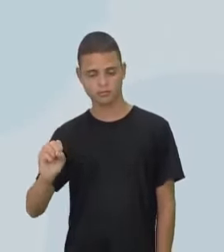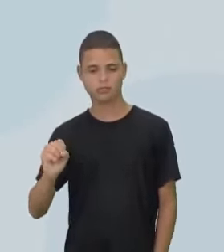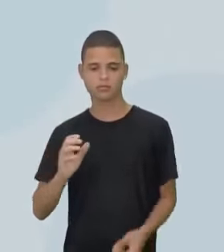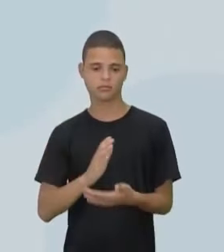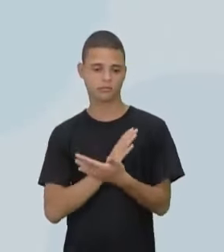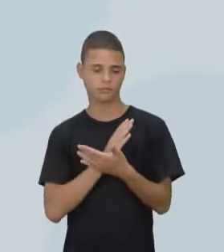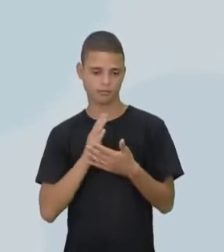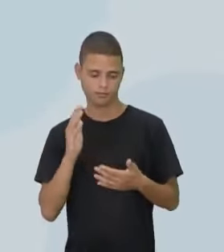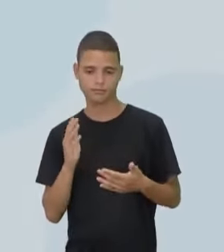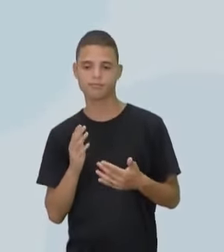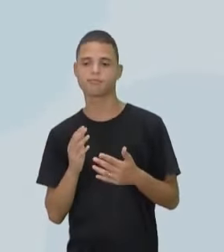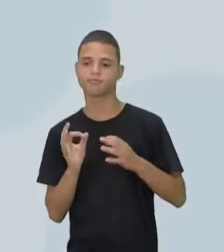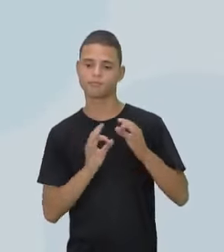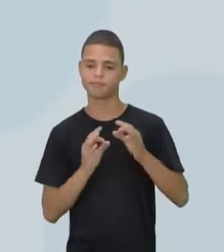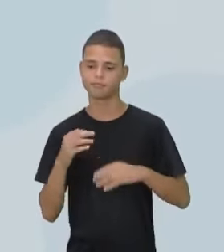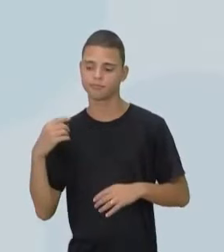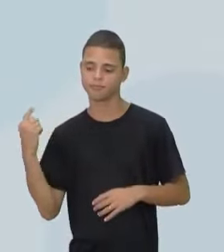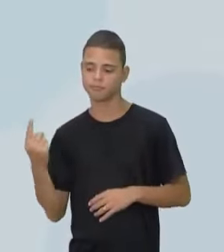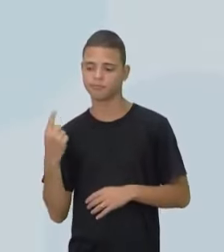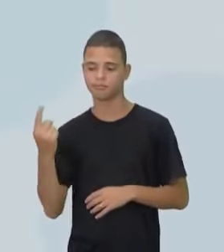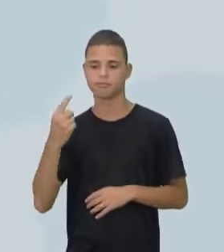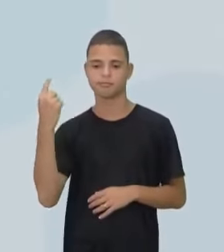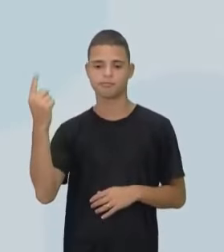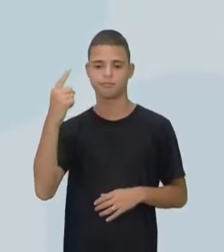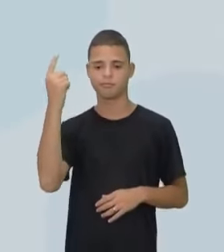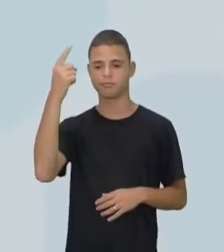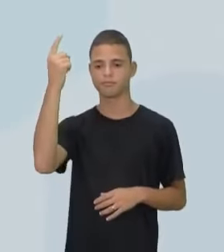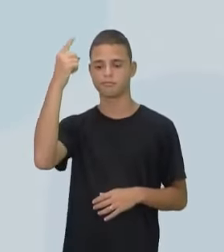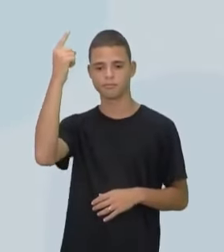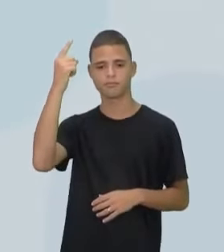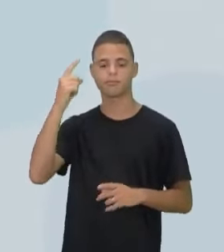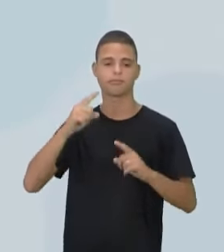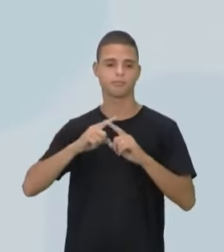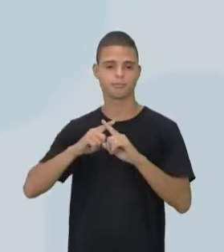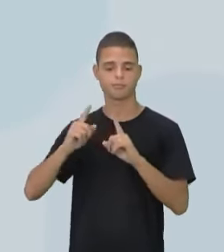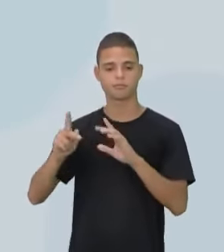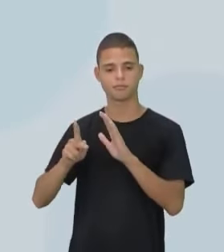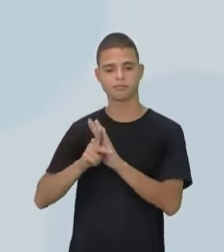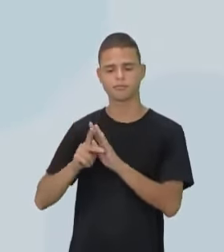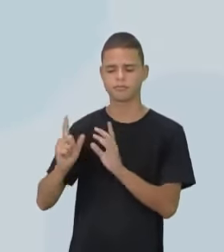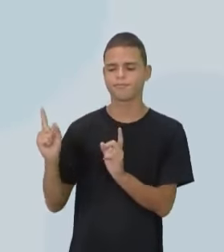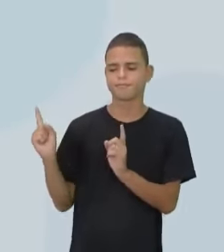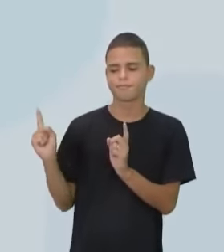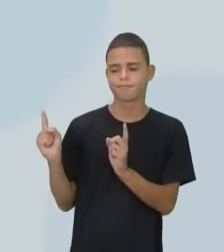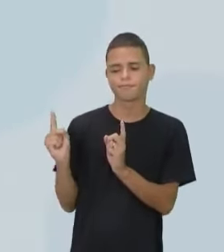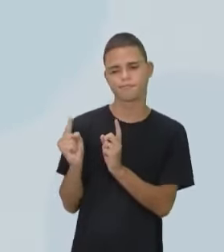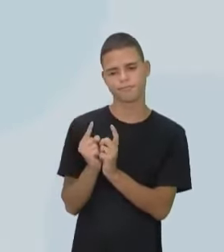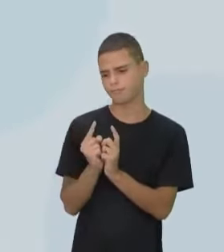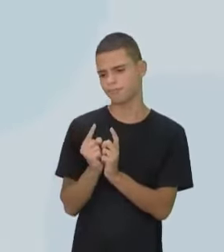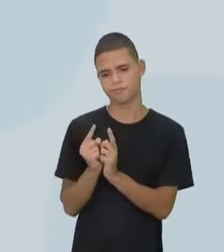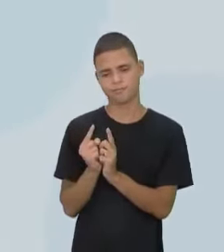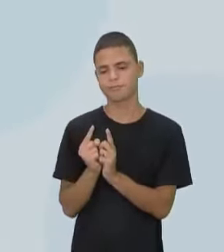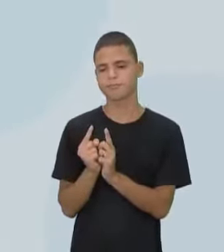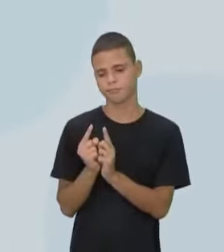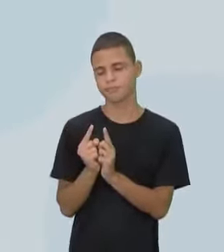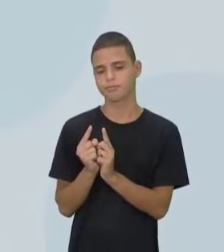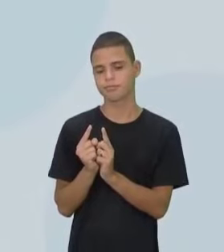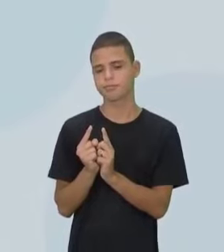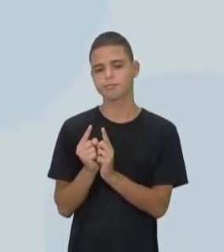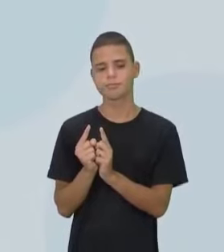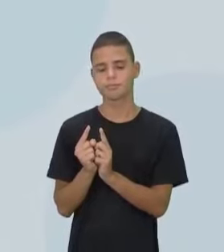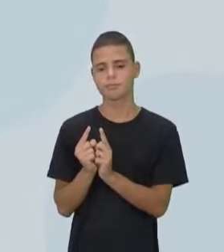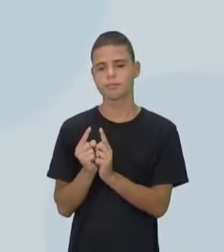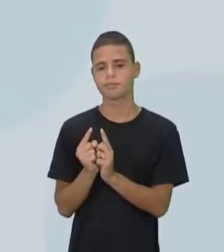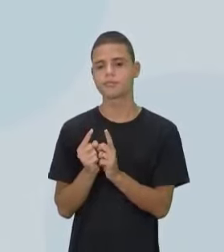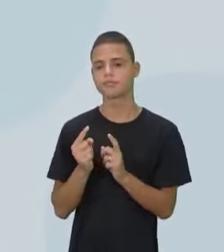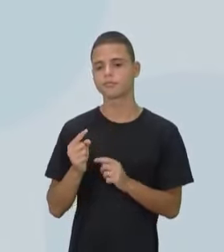de ventos, ar circulando, né? Só que o tornado ele é muito menor, infinitamente menor. O